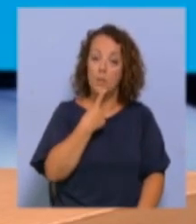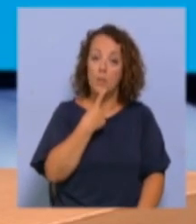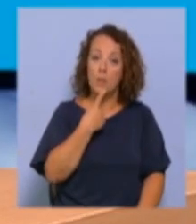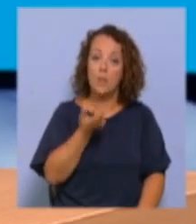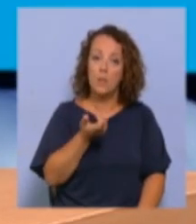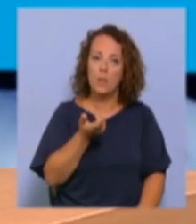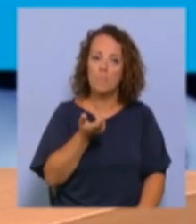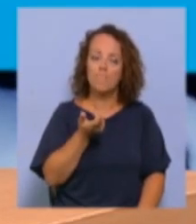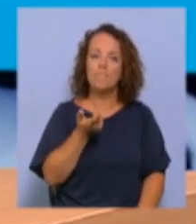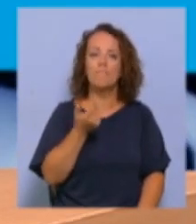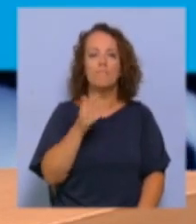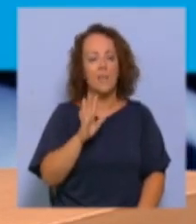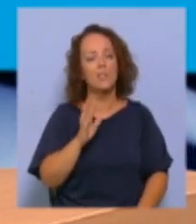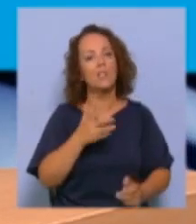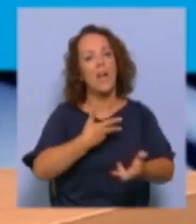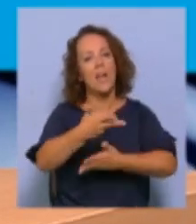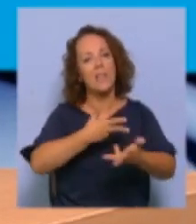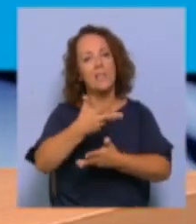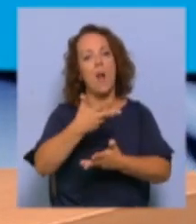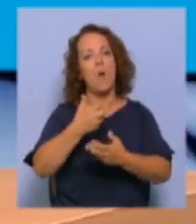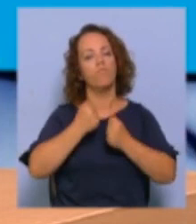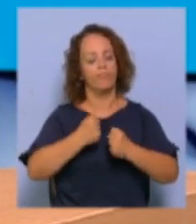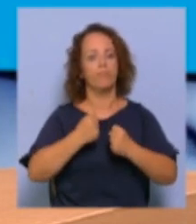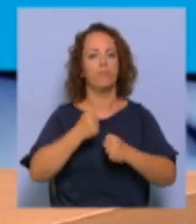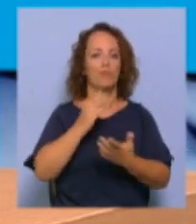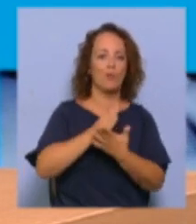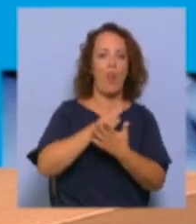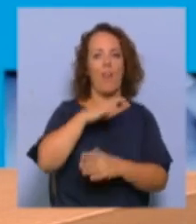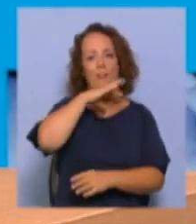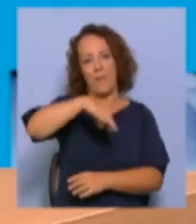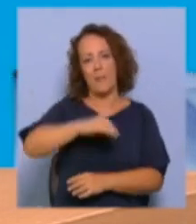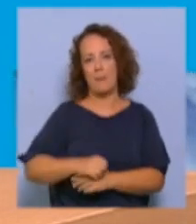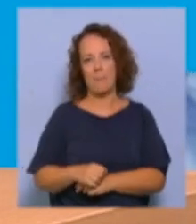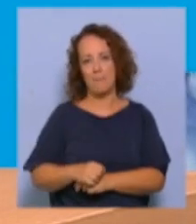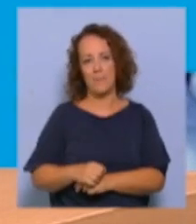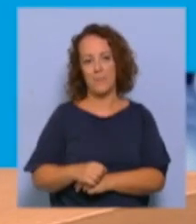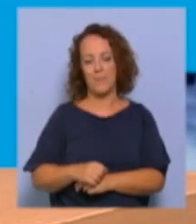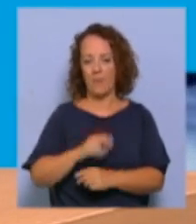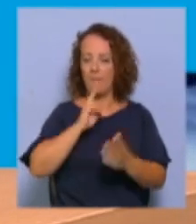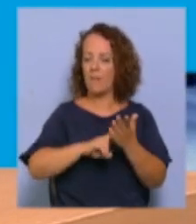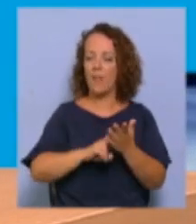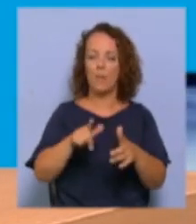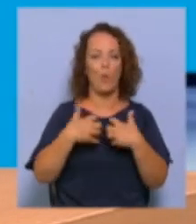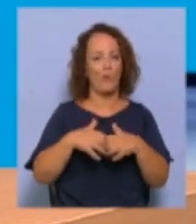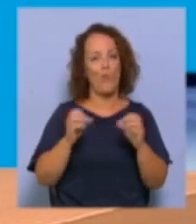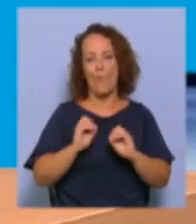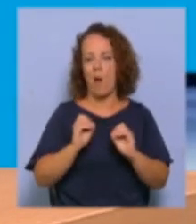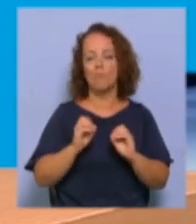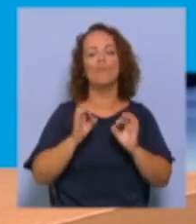e a consolidar as nossas relações de escola e famílias. E, de facto, não há mínima dúvida que foi isso que